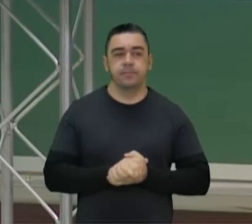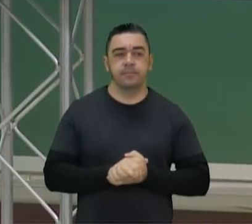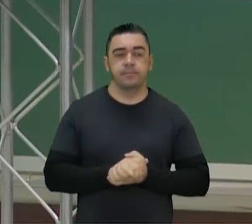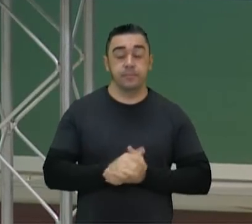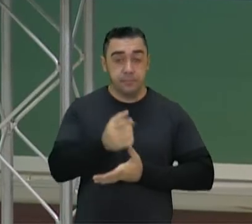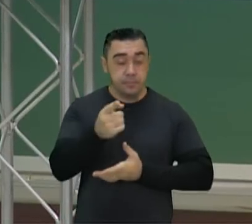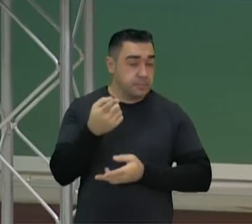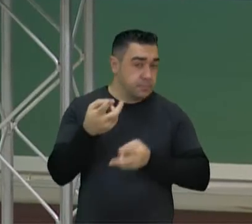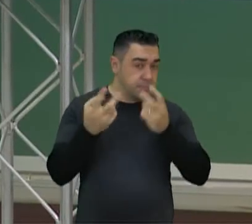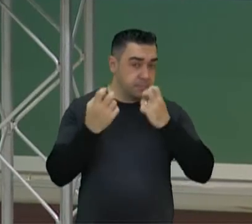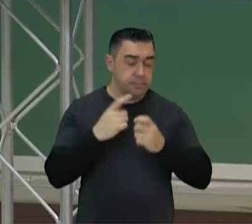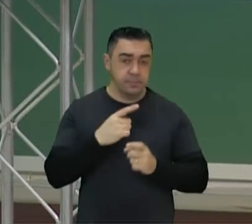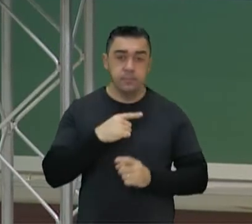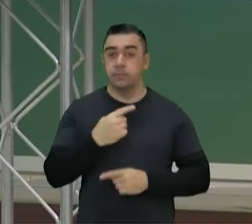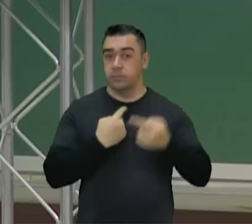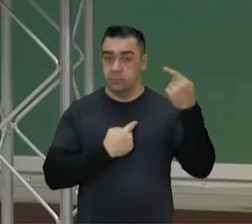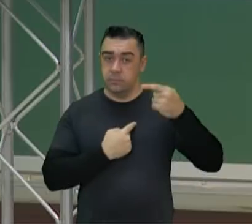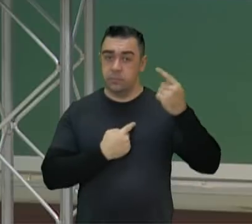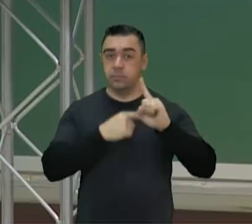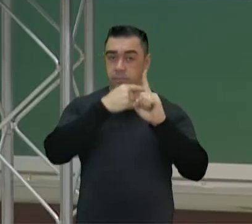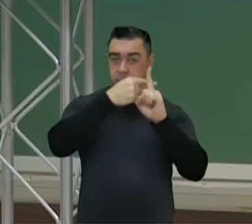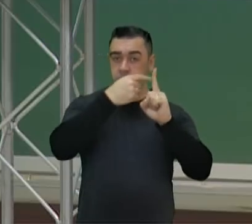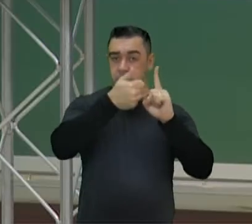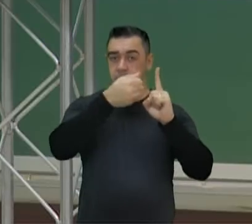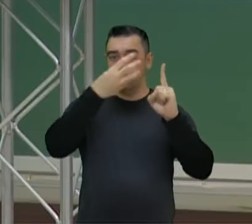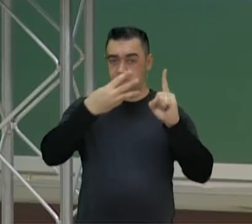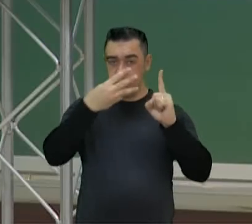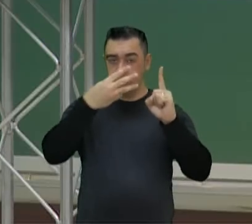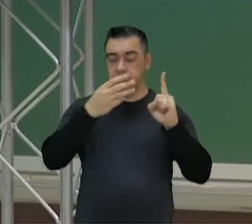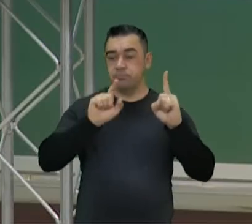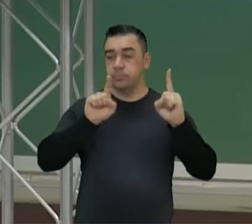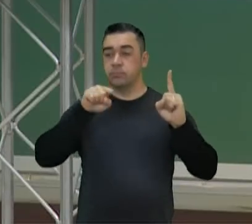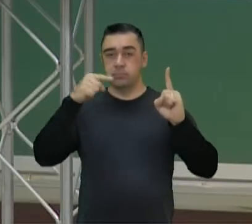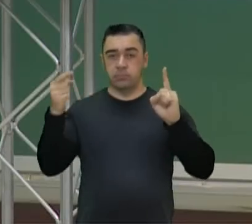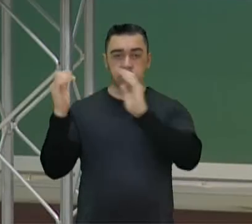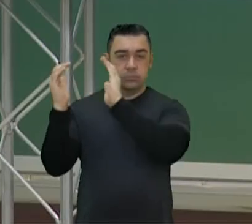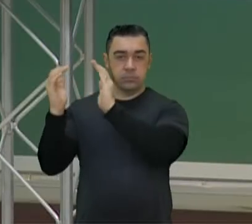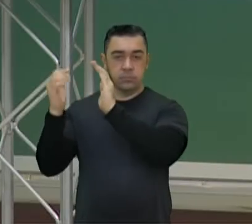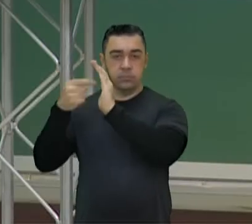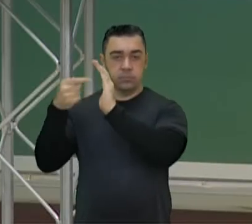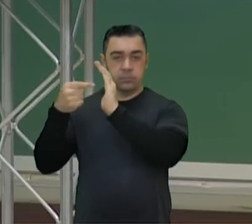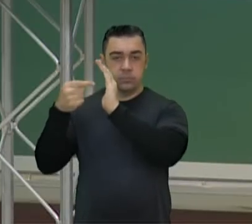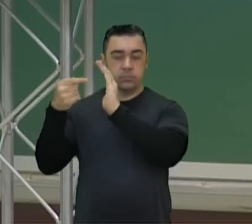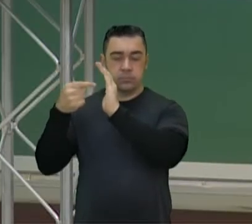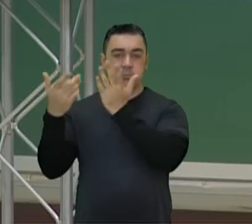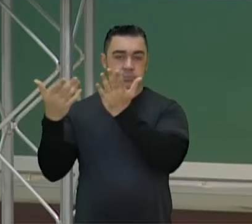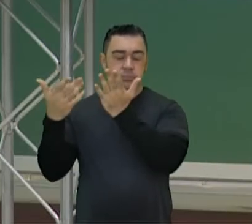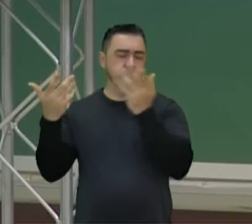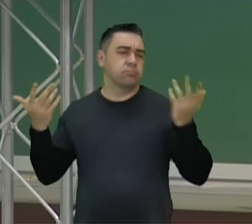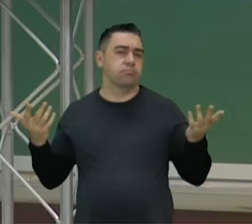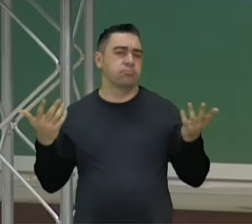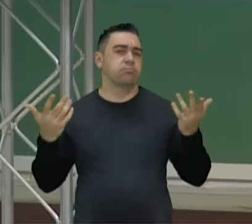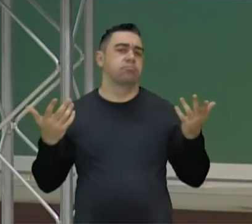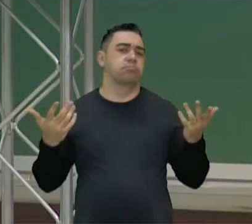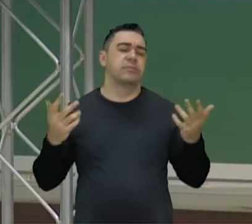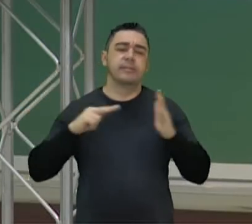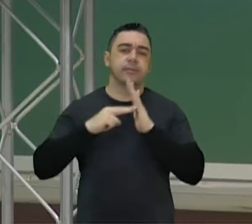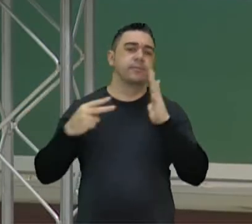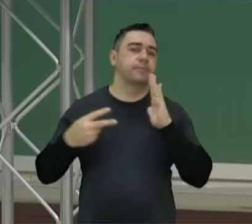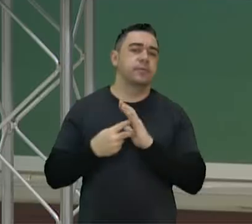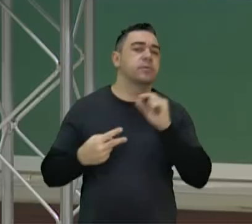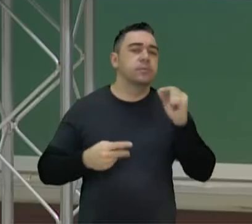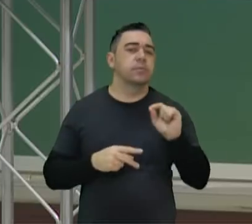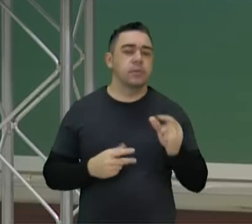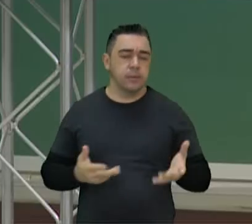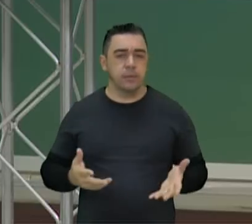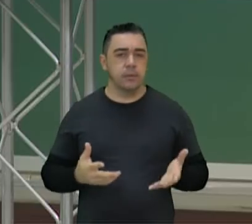Como você tem o primeiro módulo com sinal positivo e o segundo módulo com sinal negativo, qual é o significado